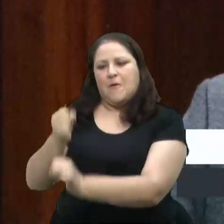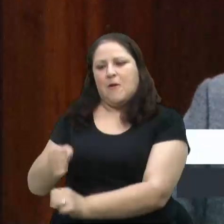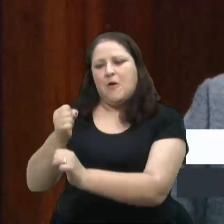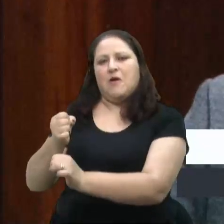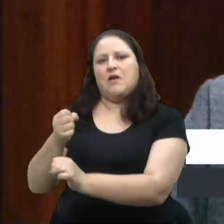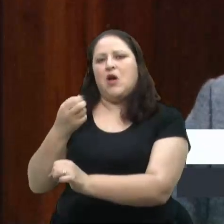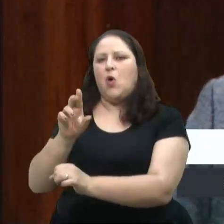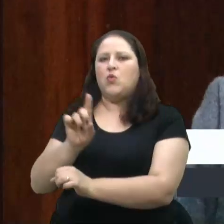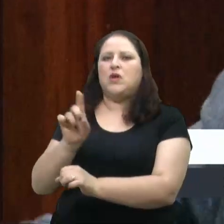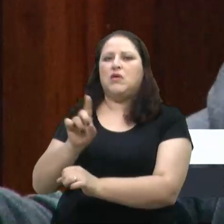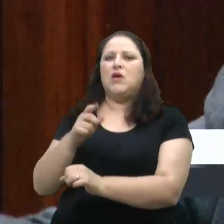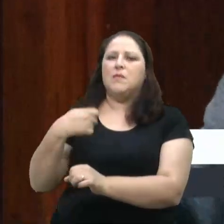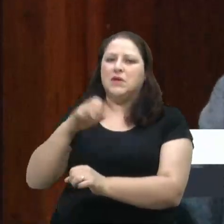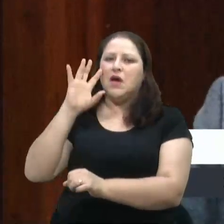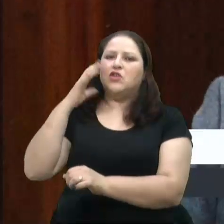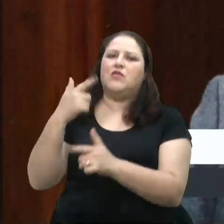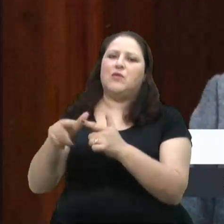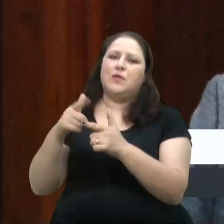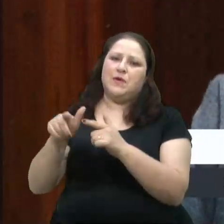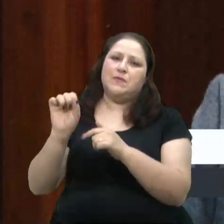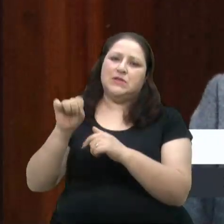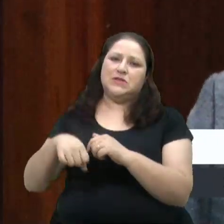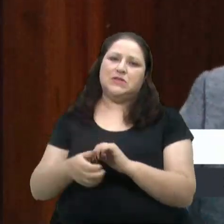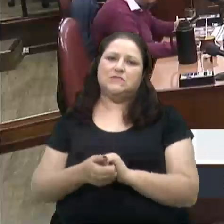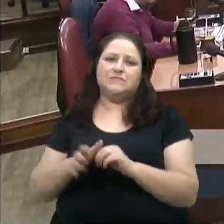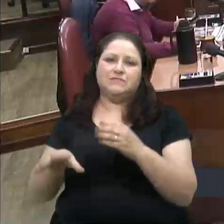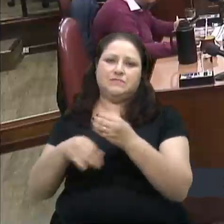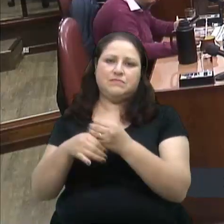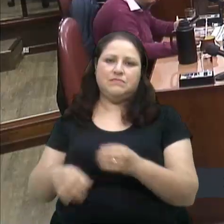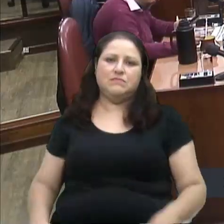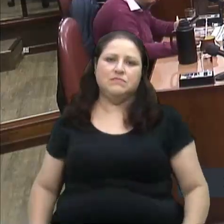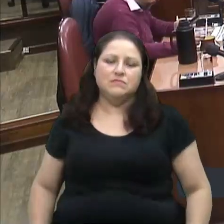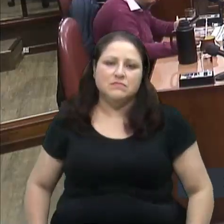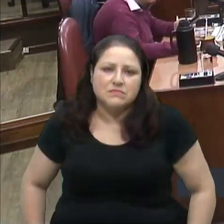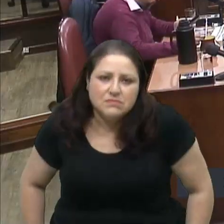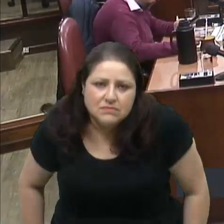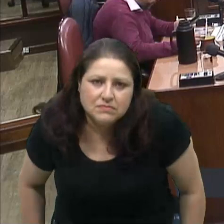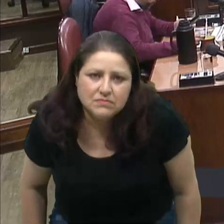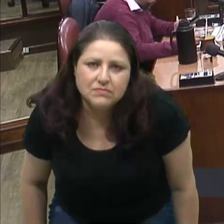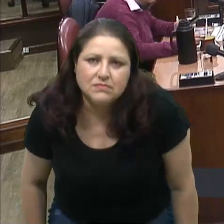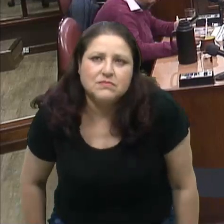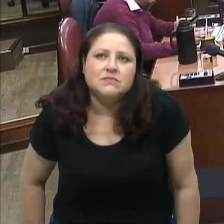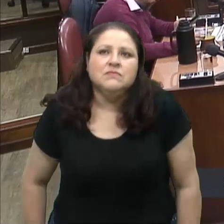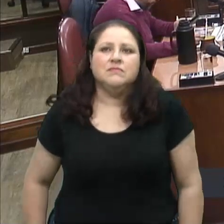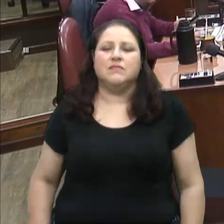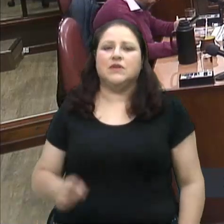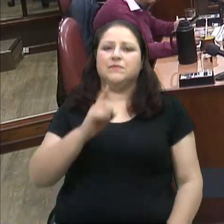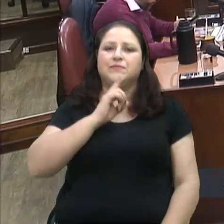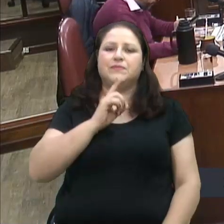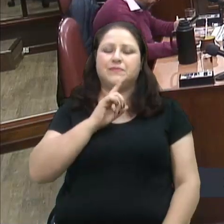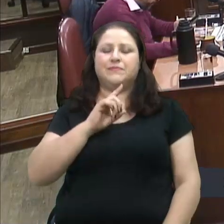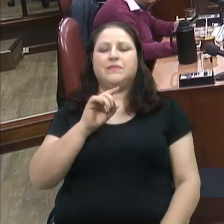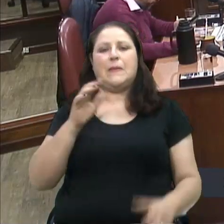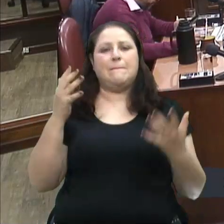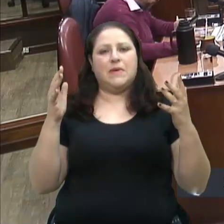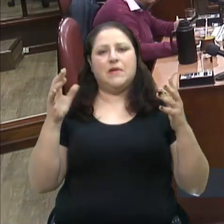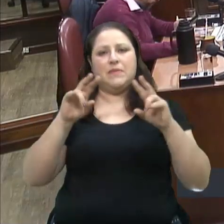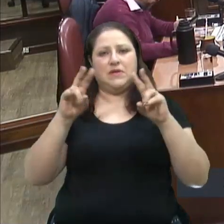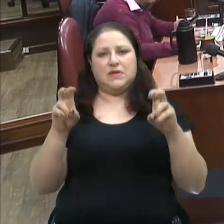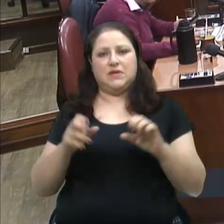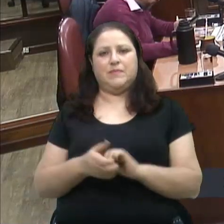resolver as questões né Vereador se é uma parte por favor Vereador Alberto menegucci parabéns pelo tema porque